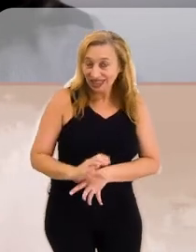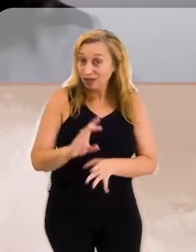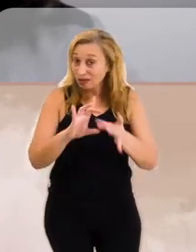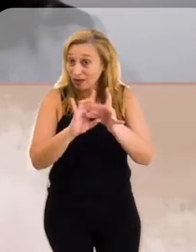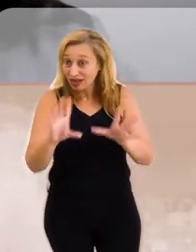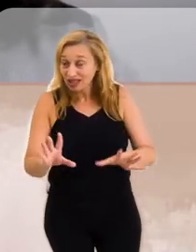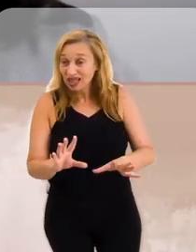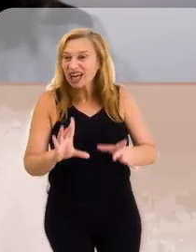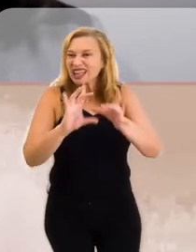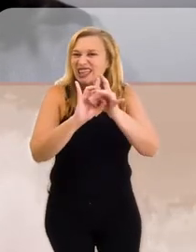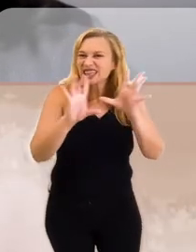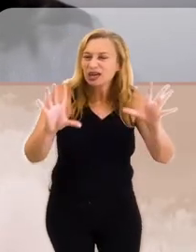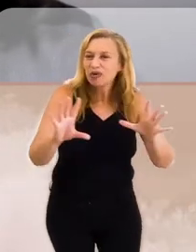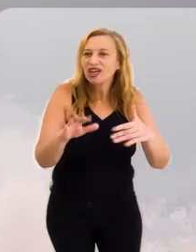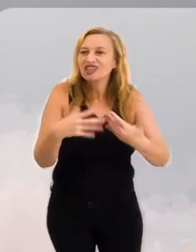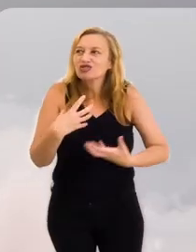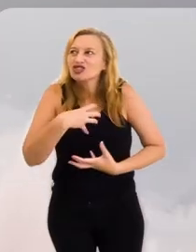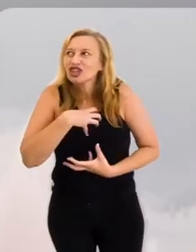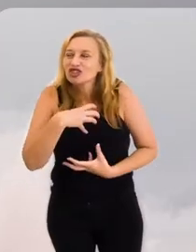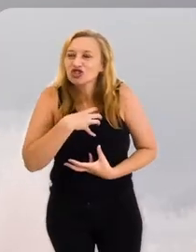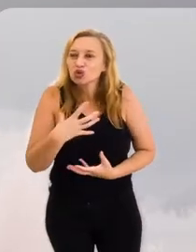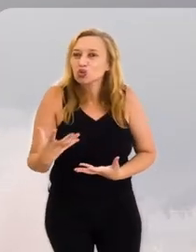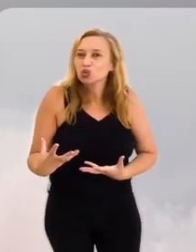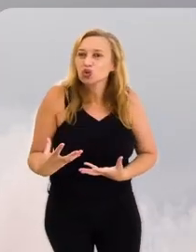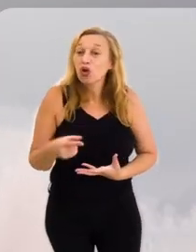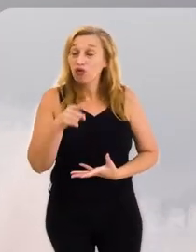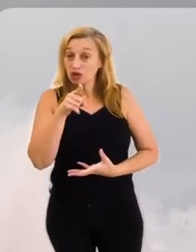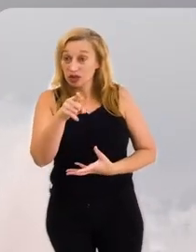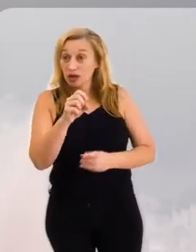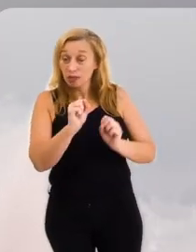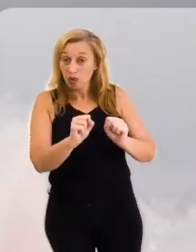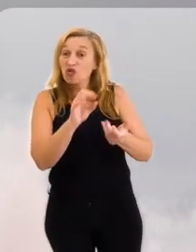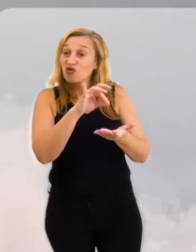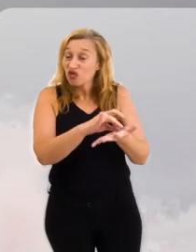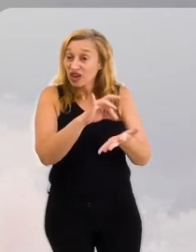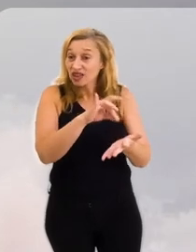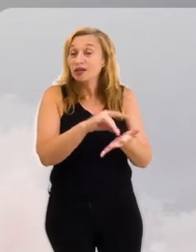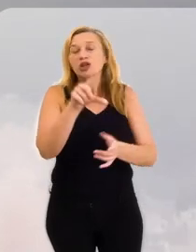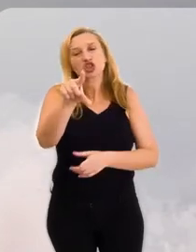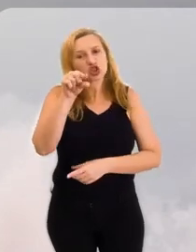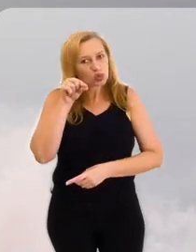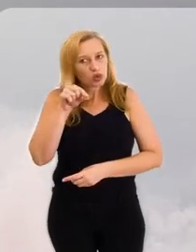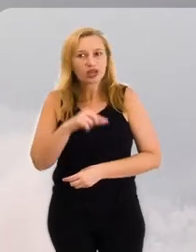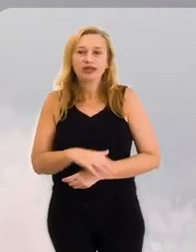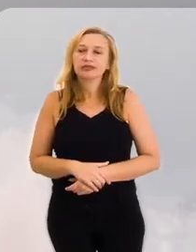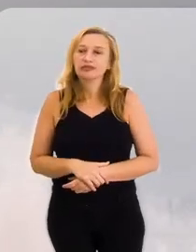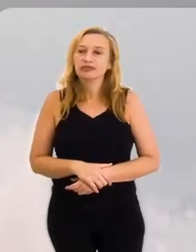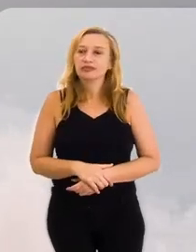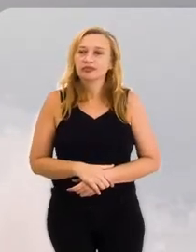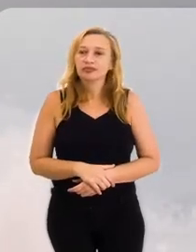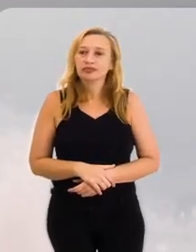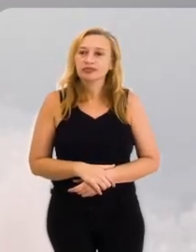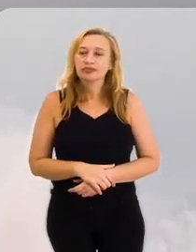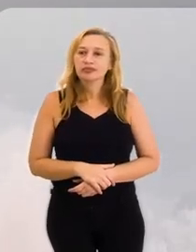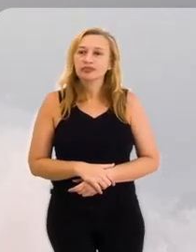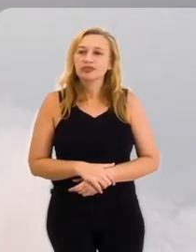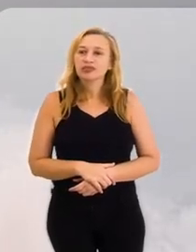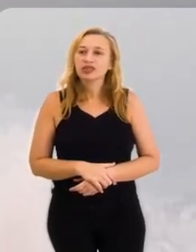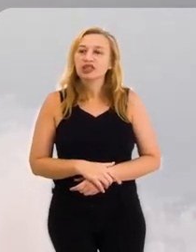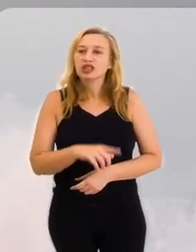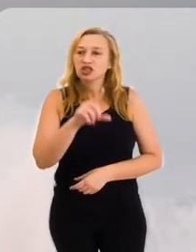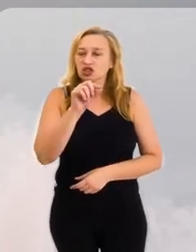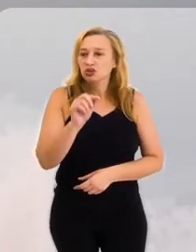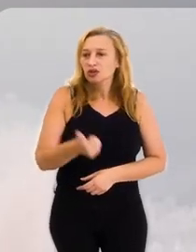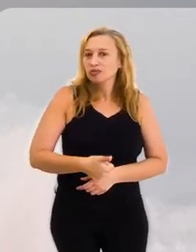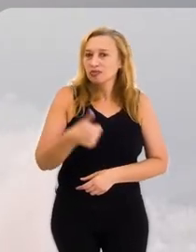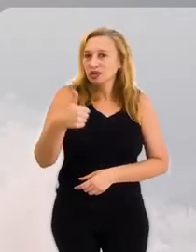cidadãos eu não gracinha no sentido de que você possa realmente fazer escolher queria que ser